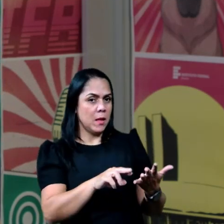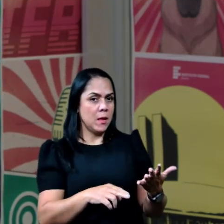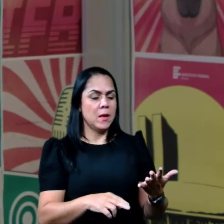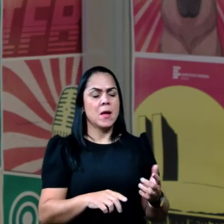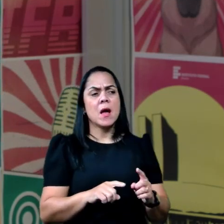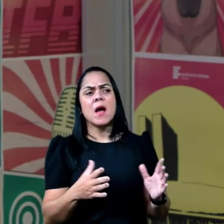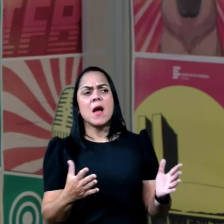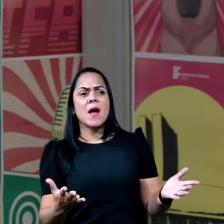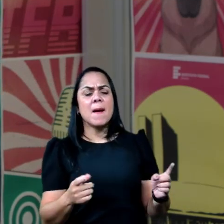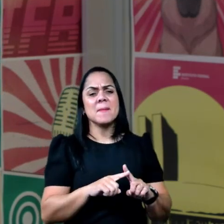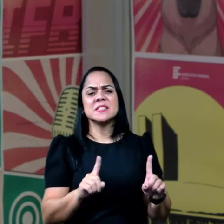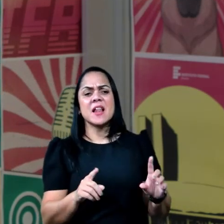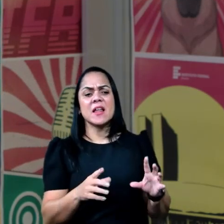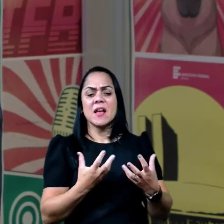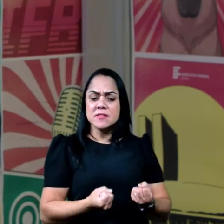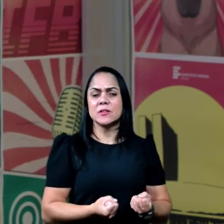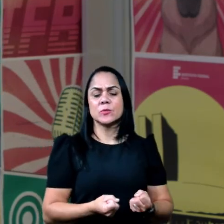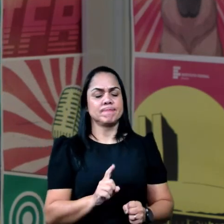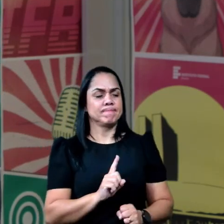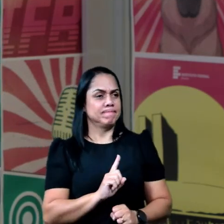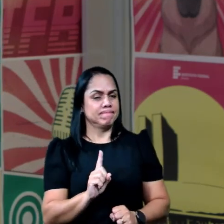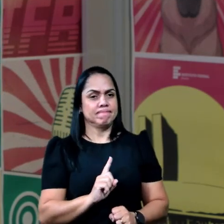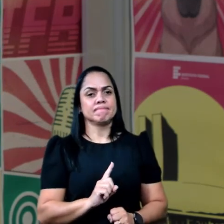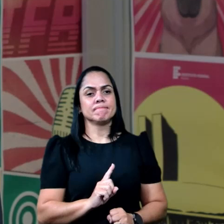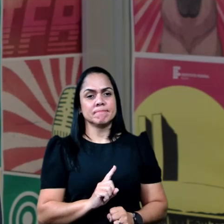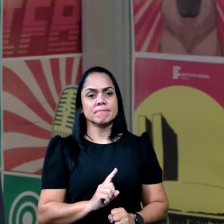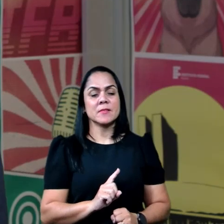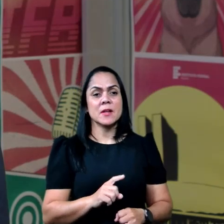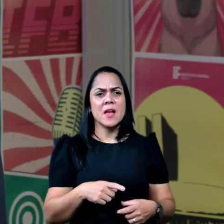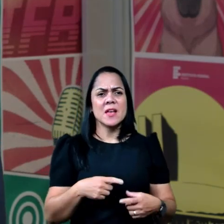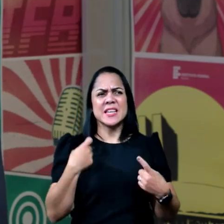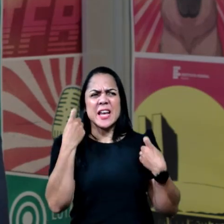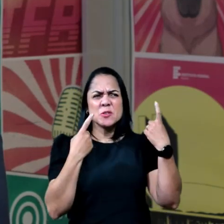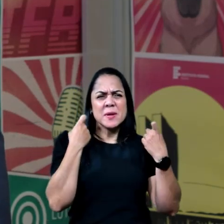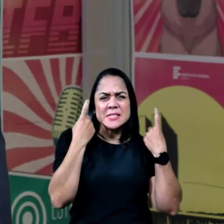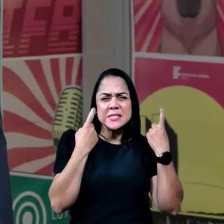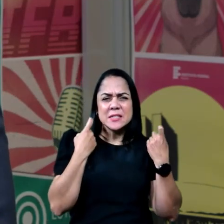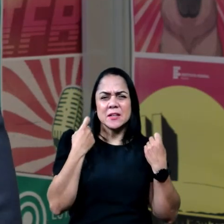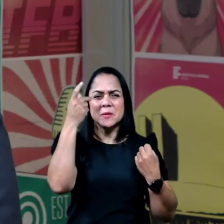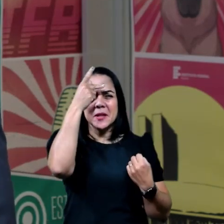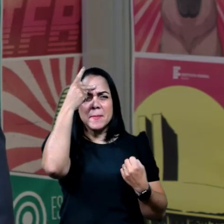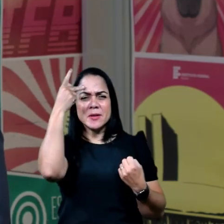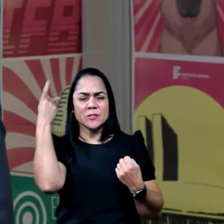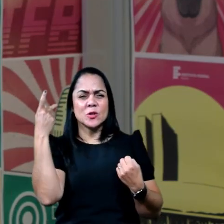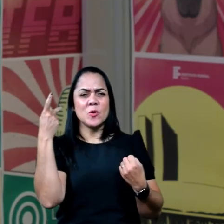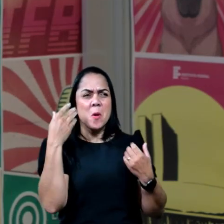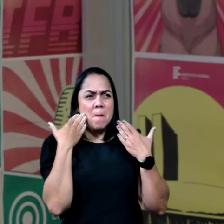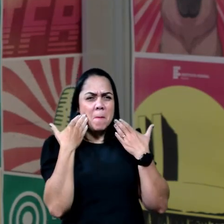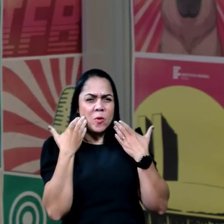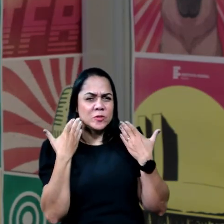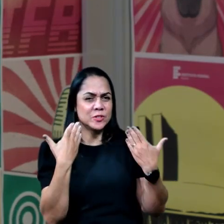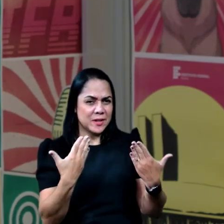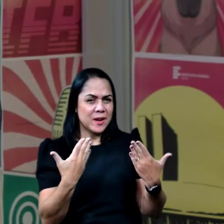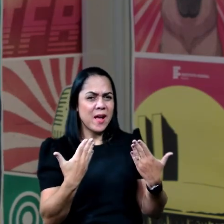disse não, quer dizer que ela consentiu? De modo algum. Será que a expressão da pessoa estava mostrando a